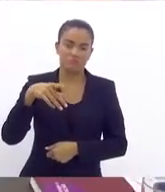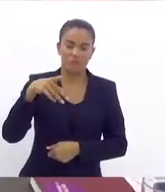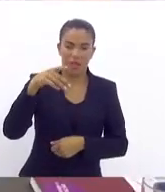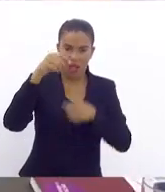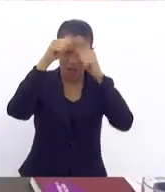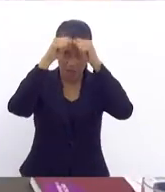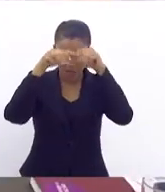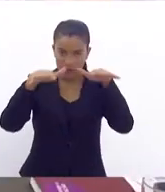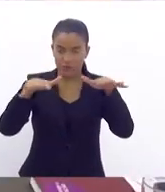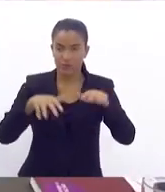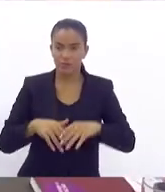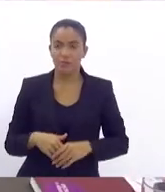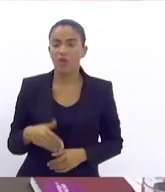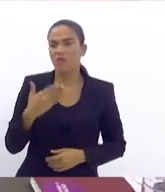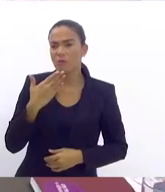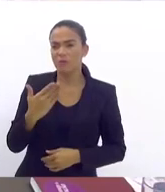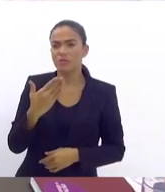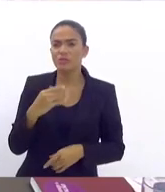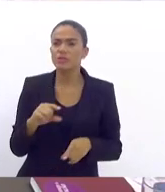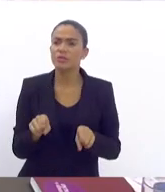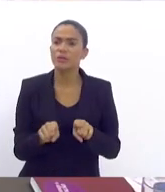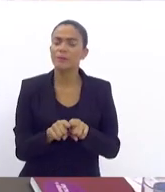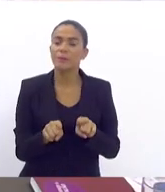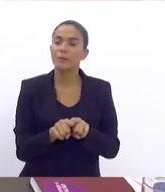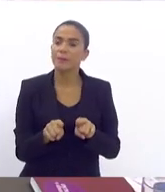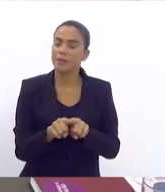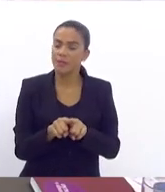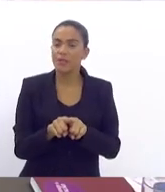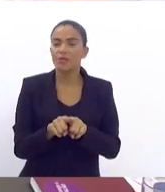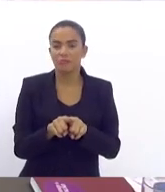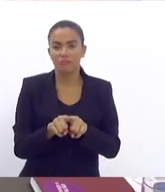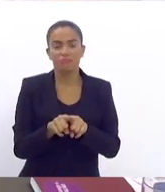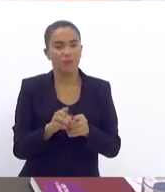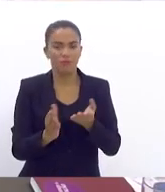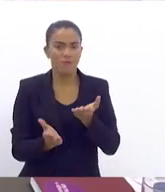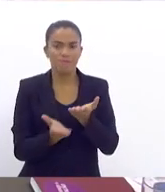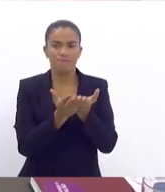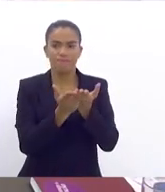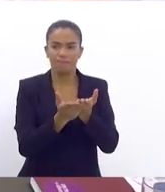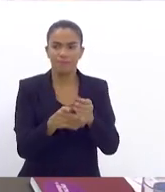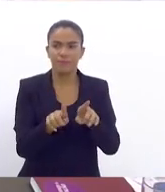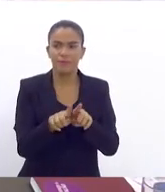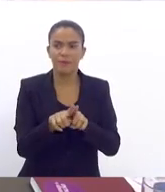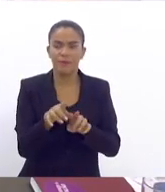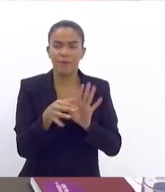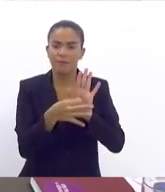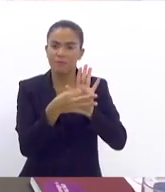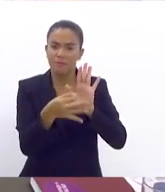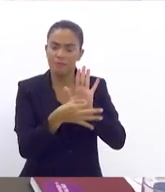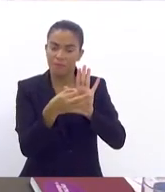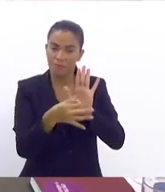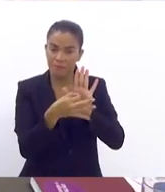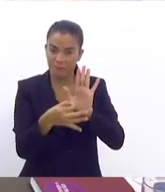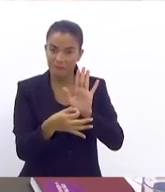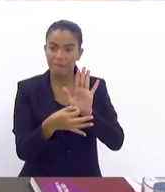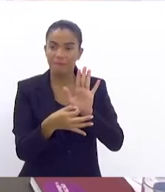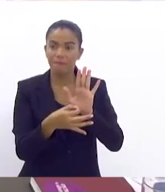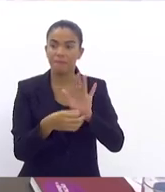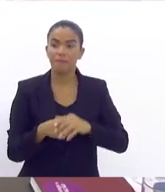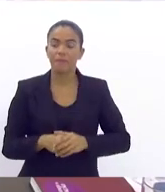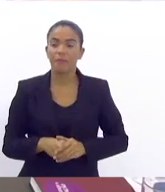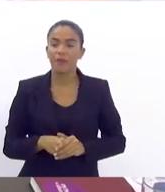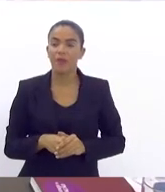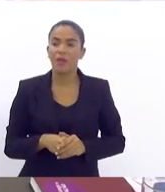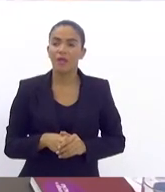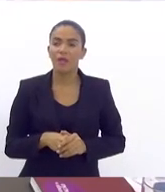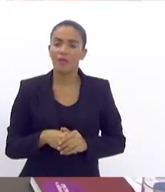vou solicitar também, vou embarcar aqui no proposto, no solicitado pela deputada Célia, e